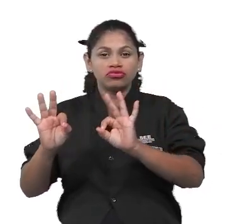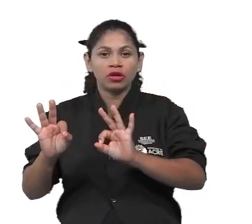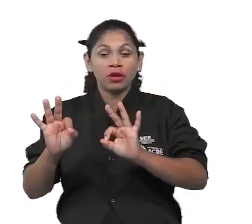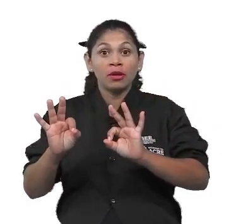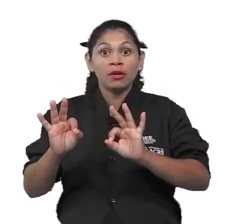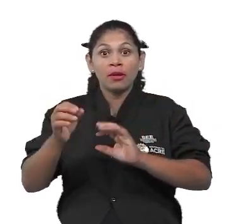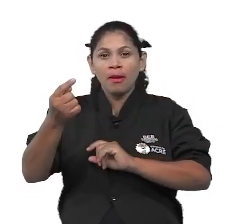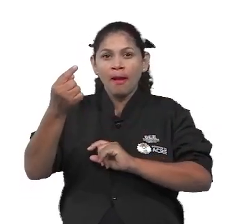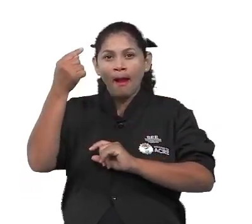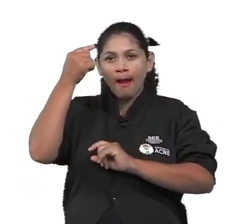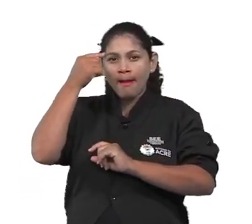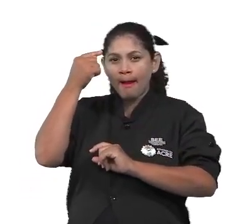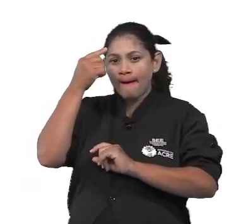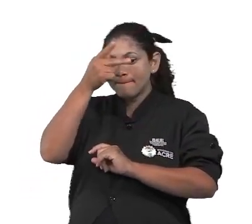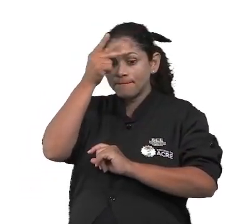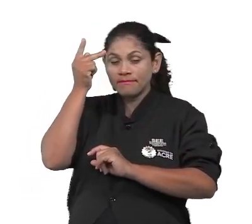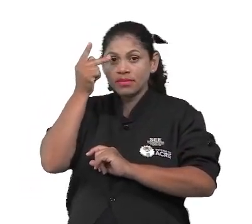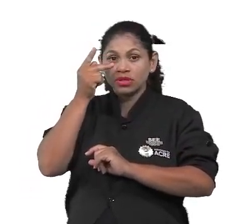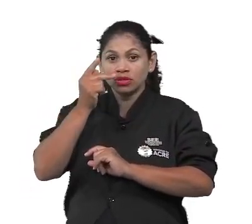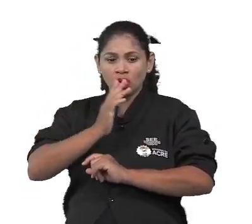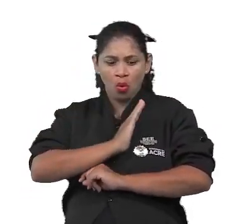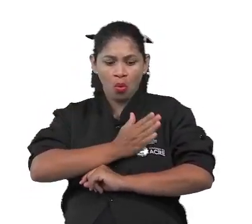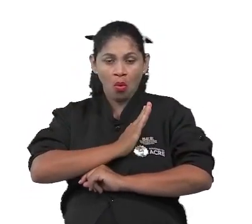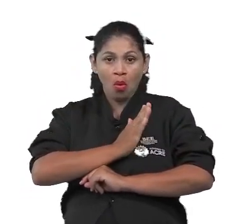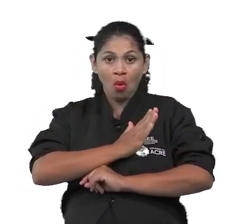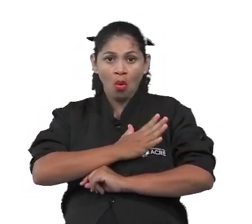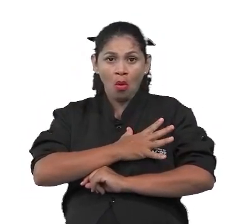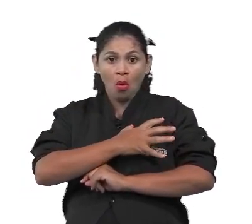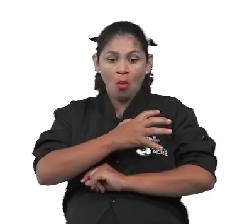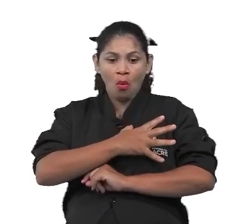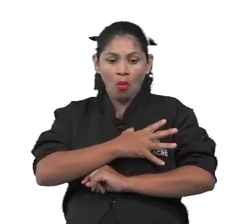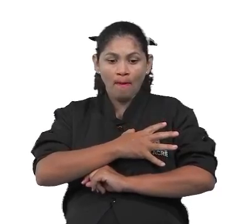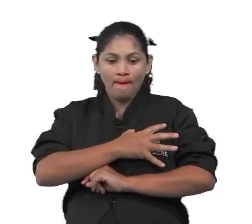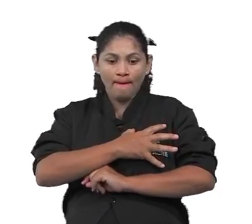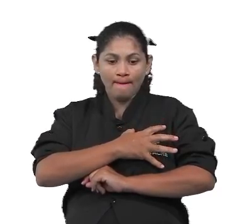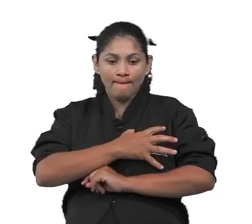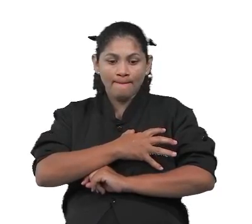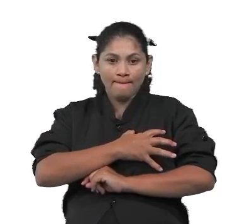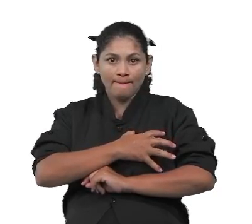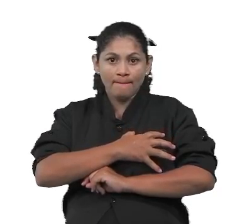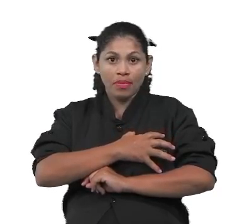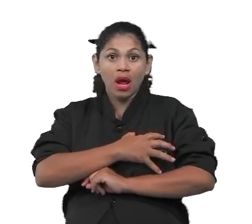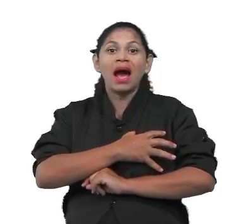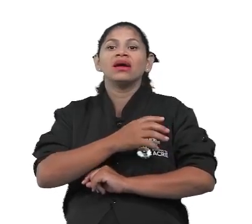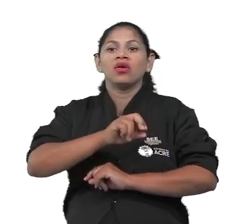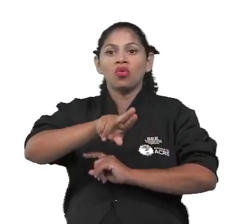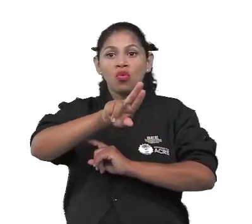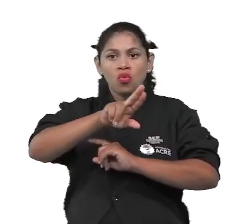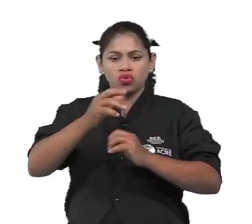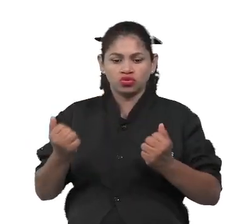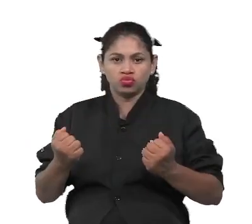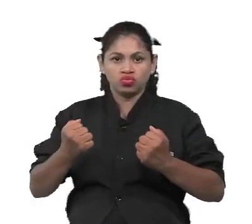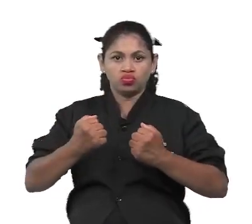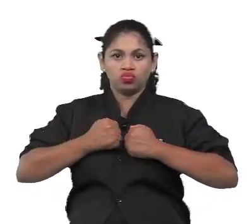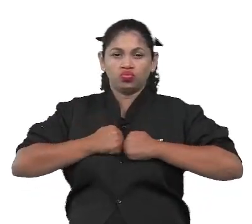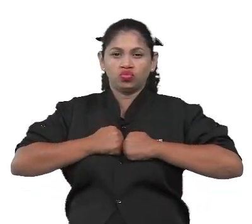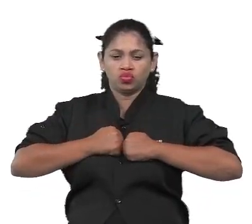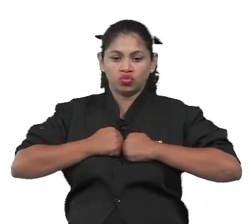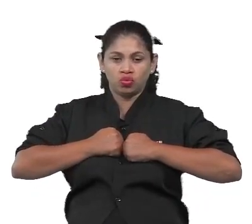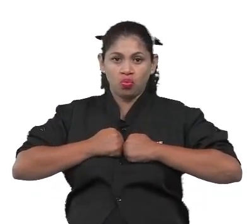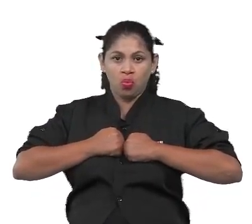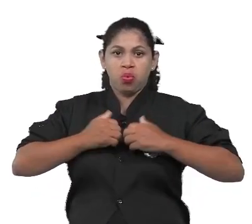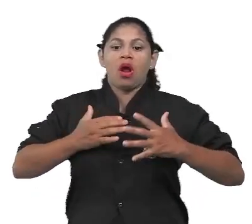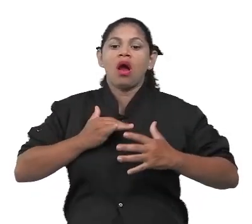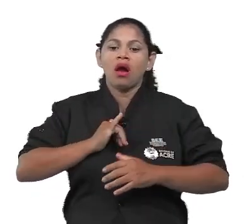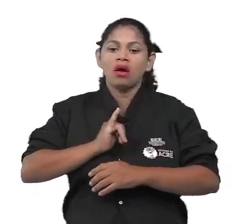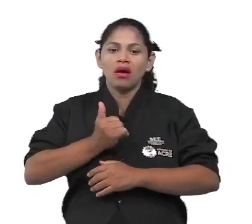quase parando, a gente usa o quê? Um desfibrilador, né? Então, esse desfibrilador, ele vai dar ali um impulso, né, elétrico